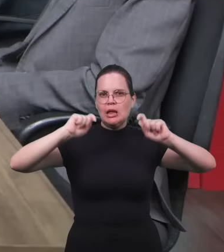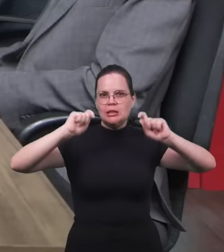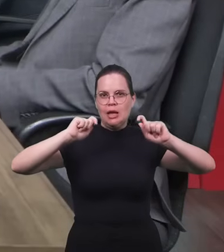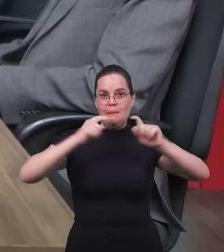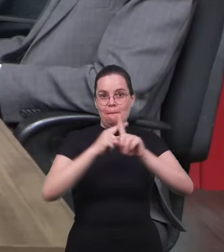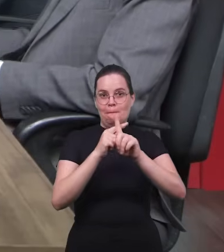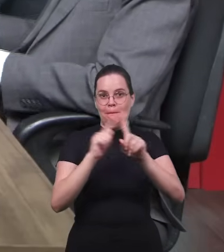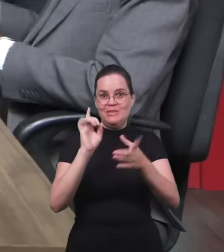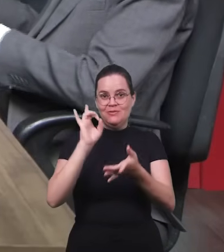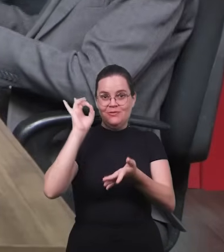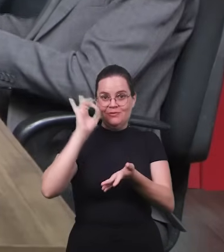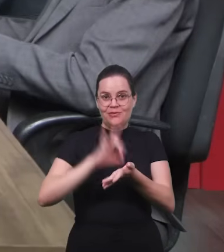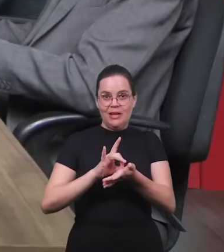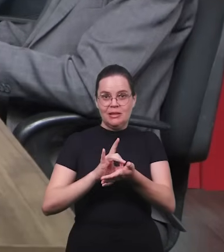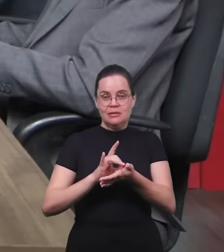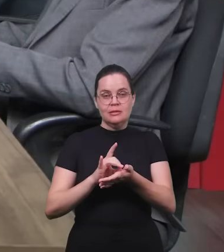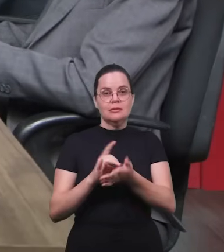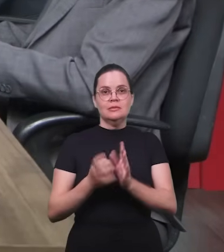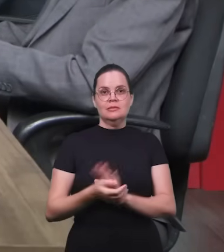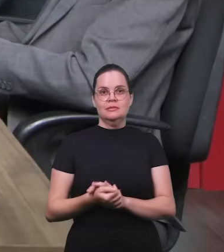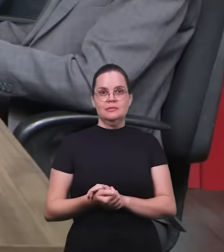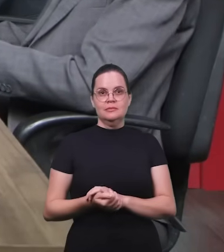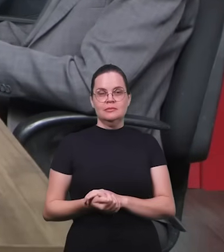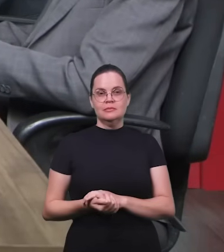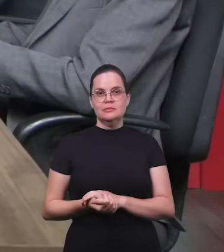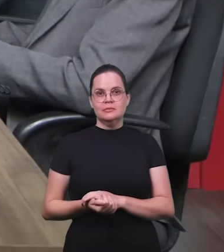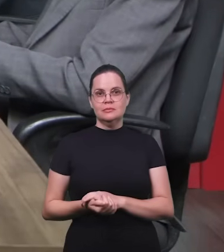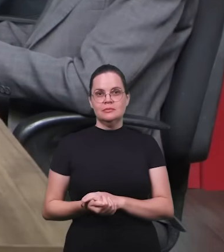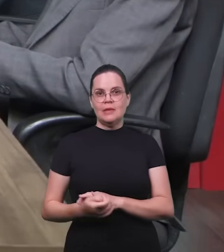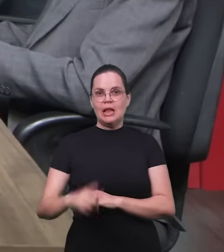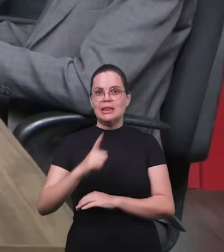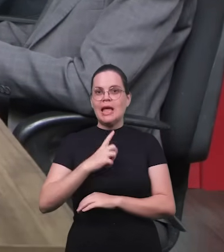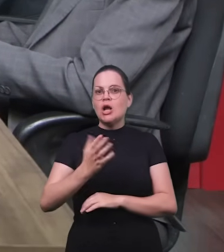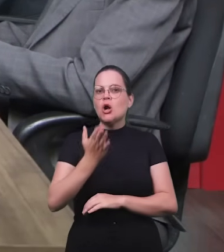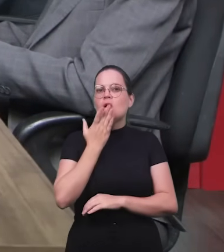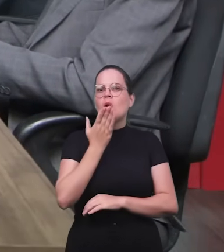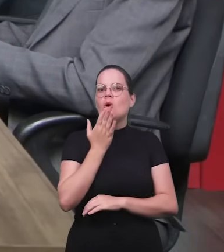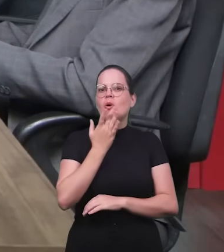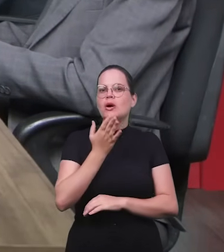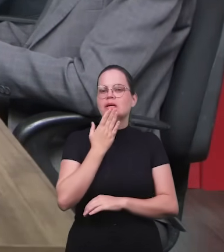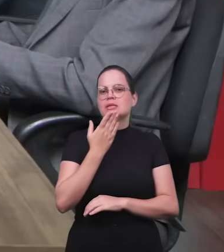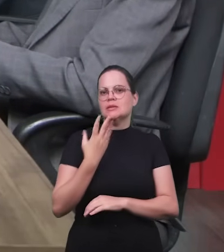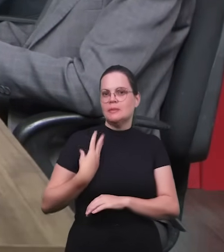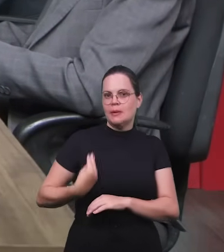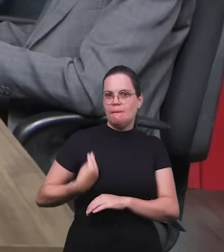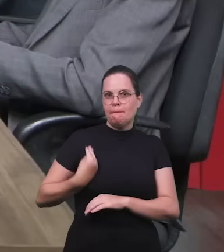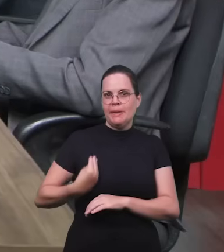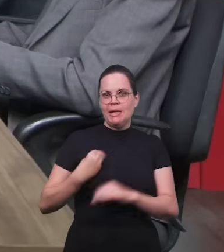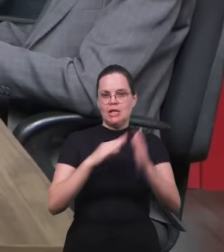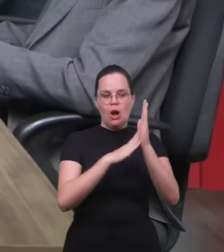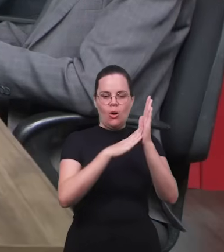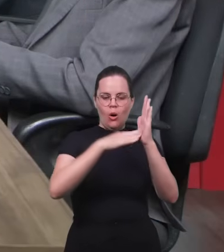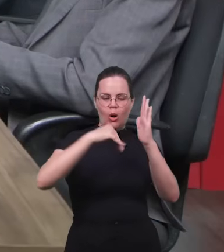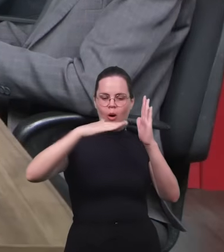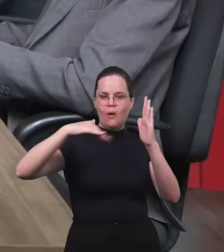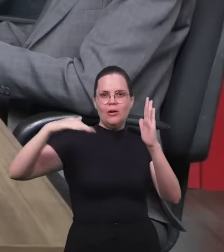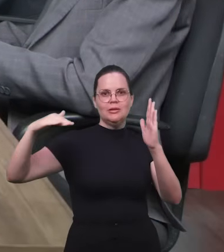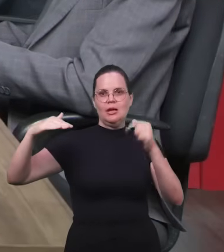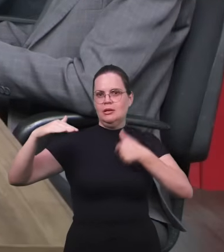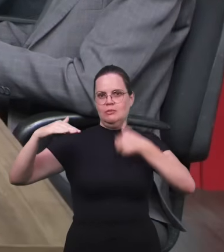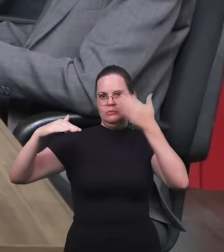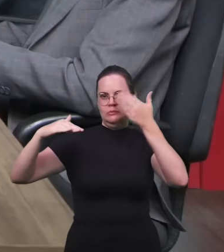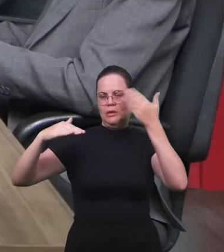na realidade, há muitas, até mesmo cores que estão presentes em outras ondas, como por exemplo